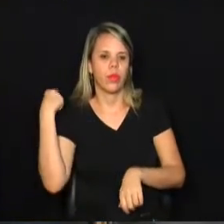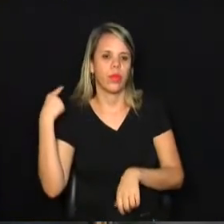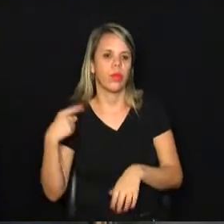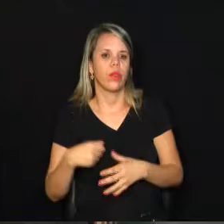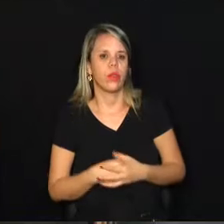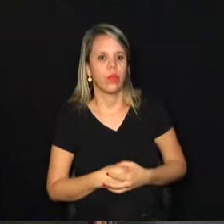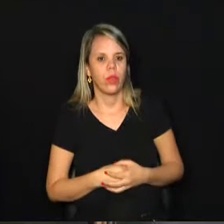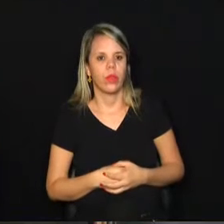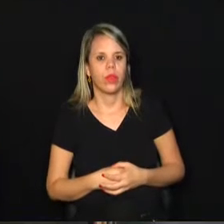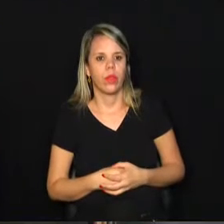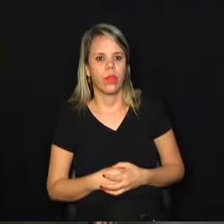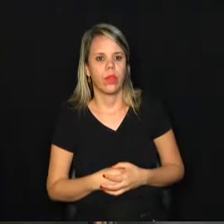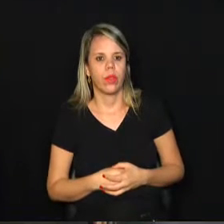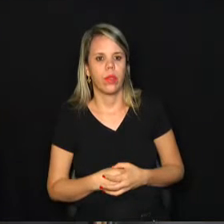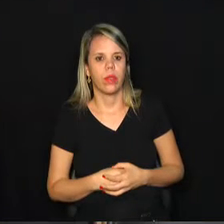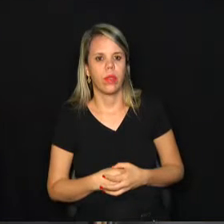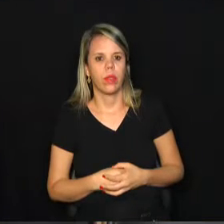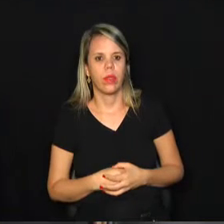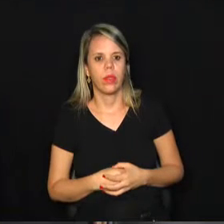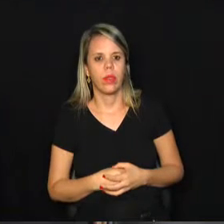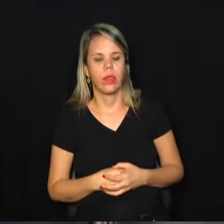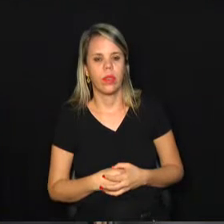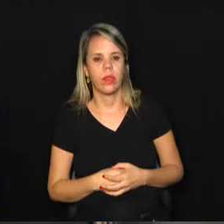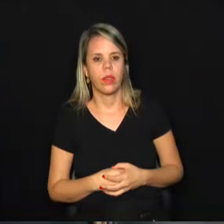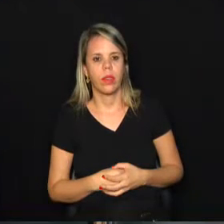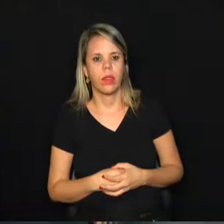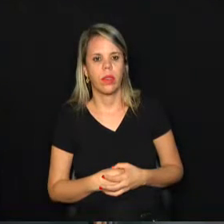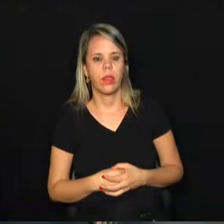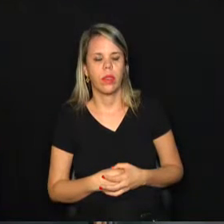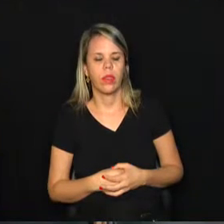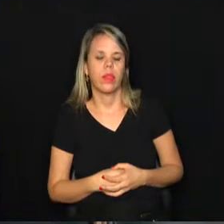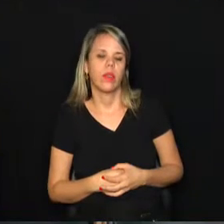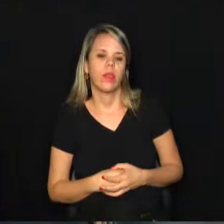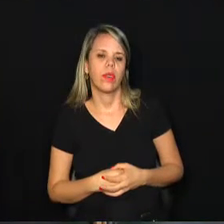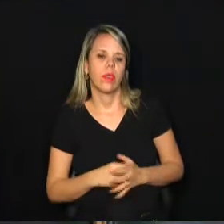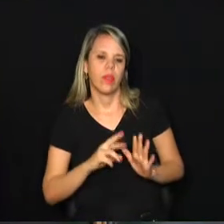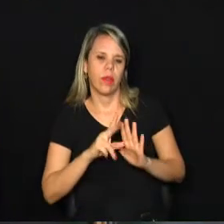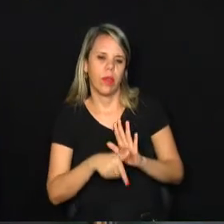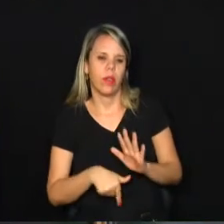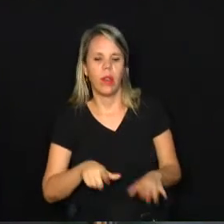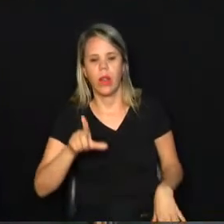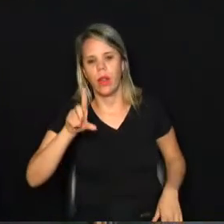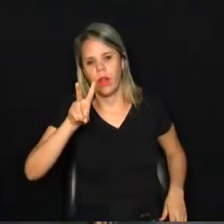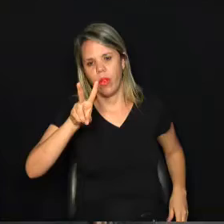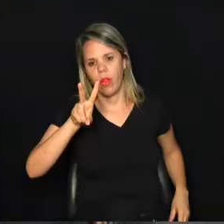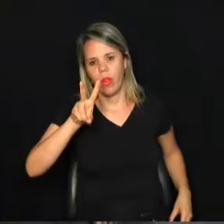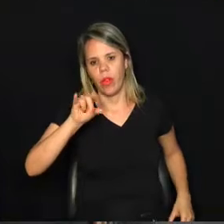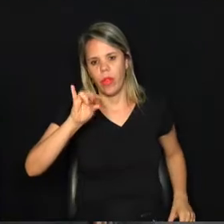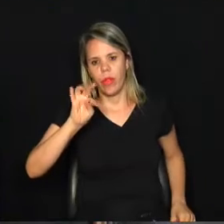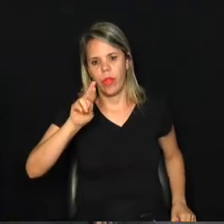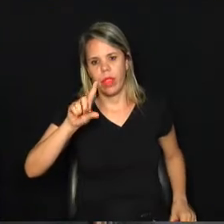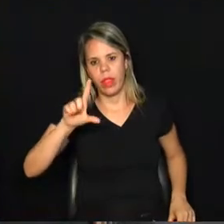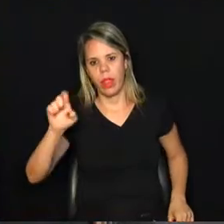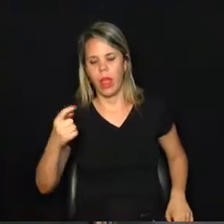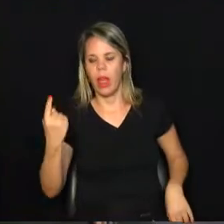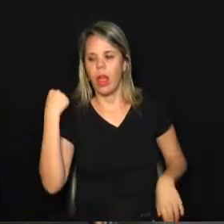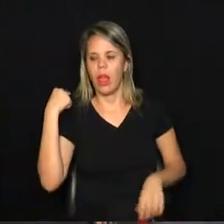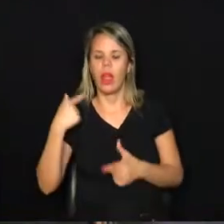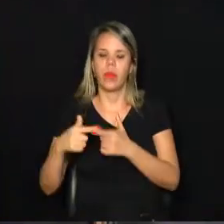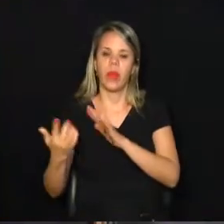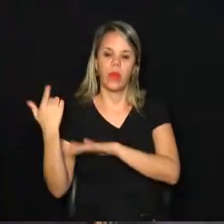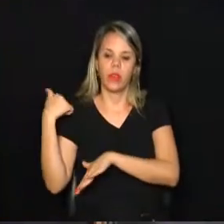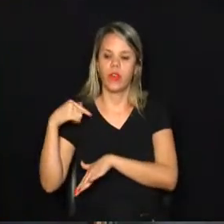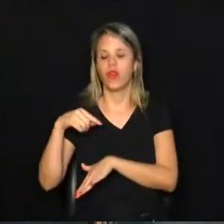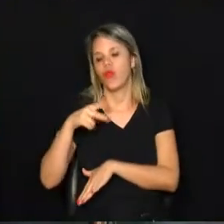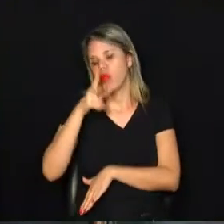lá do Hospital Ouro Verde, por conta da US Vitale. O prefeito, à época, Jonas Donizete, tomou a decisão